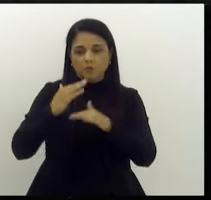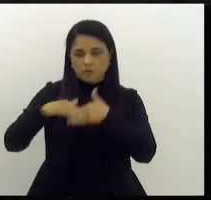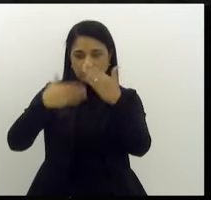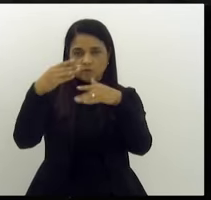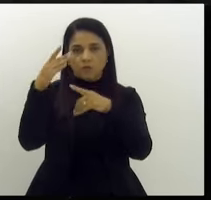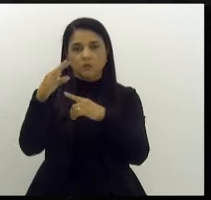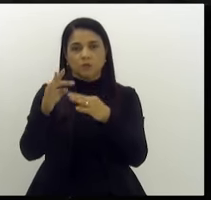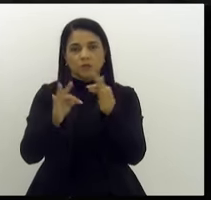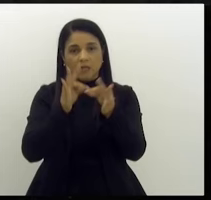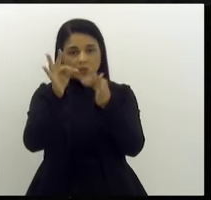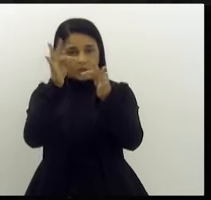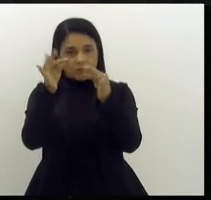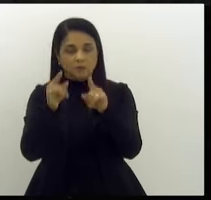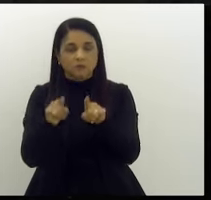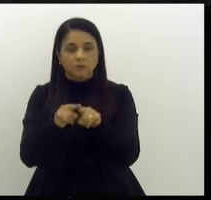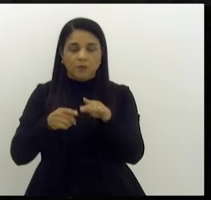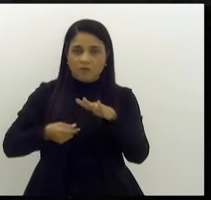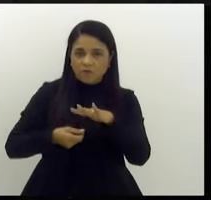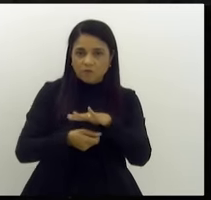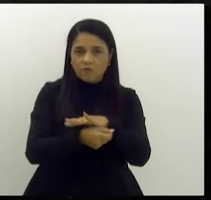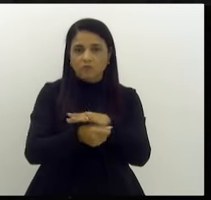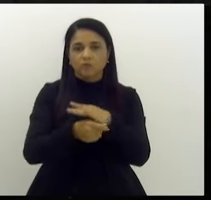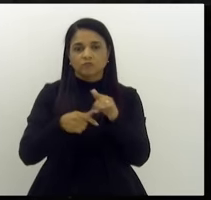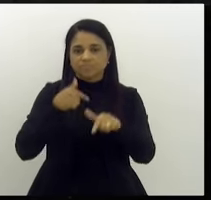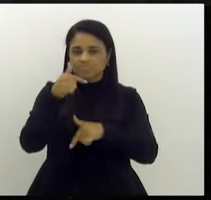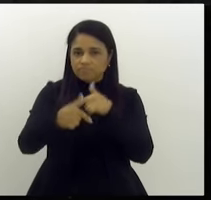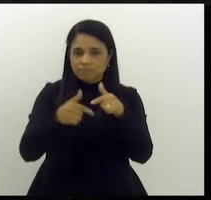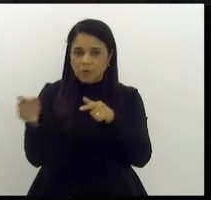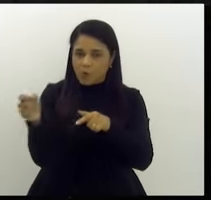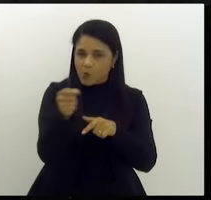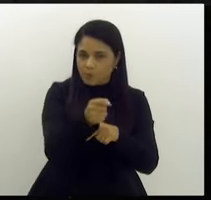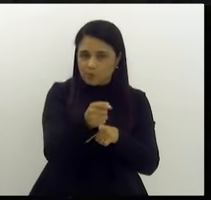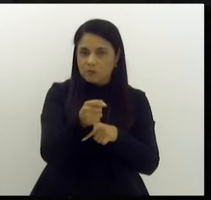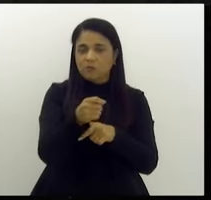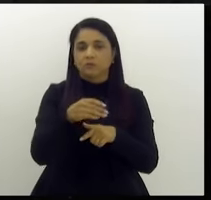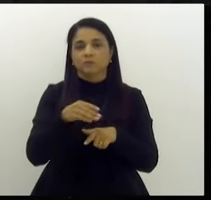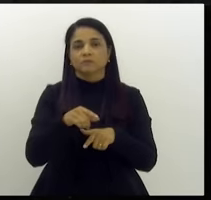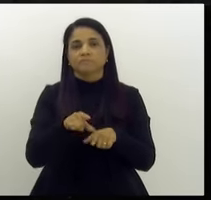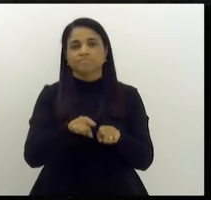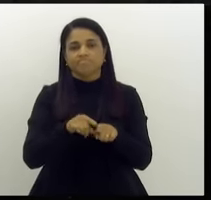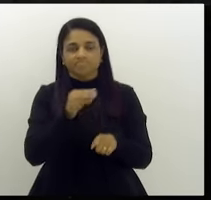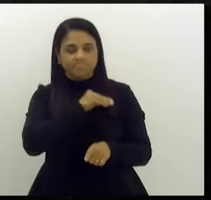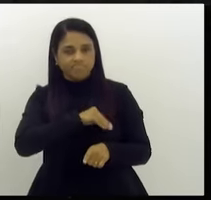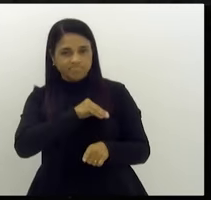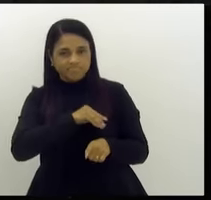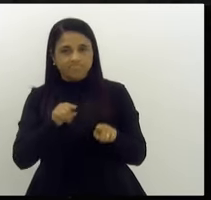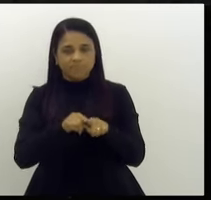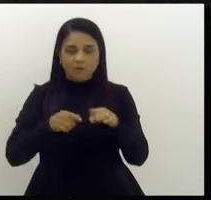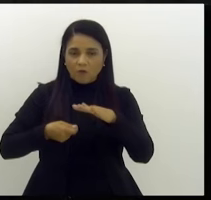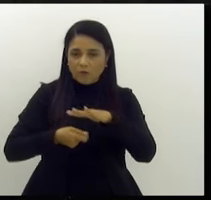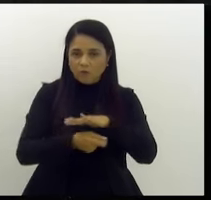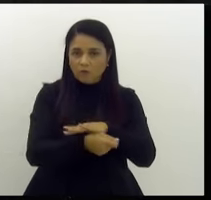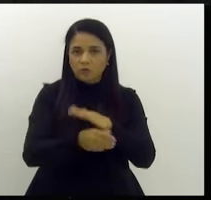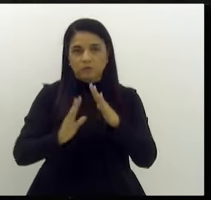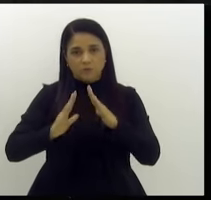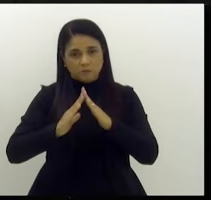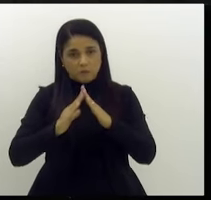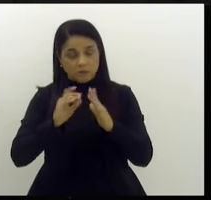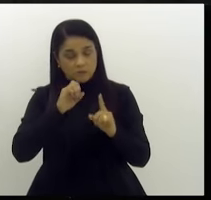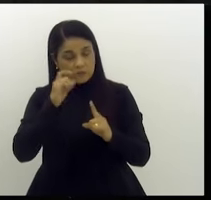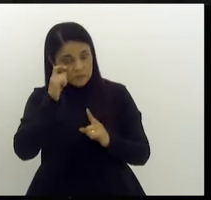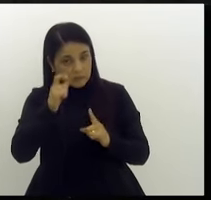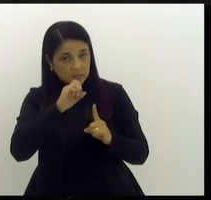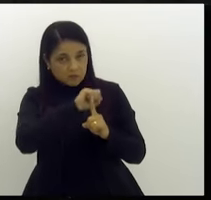tecnológico fundo de fomento ao trabalho ocupação e renda de crédito fundo Estadual de habitação de interesse social